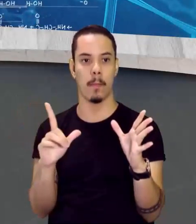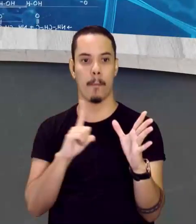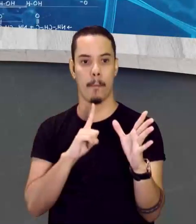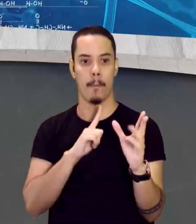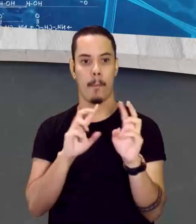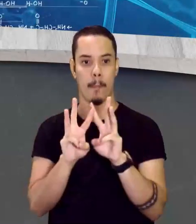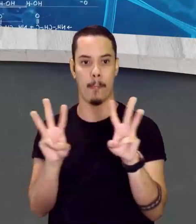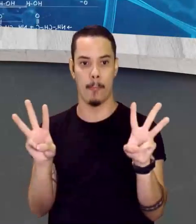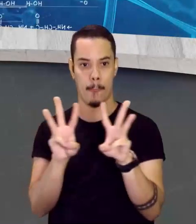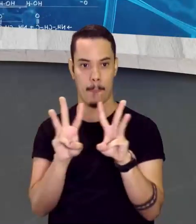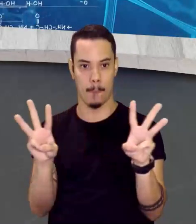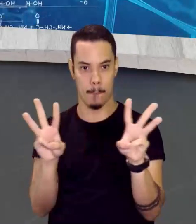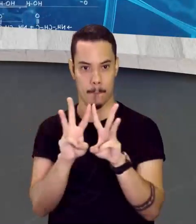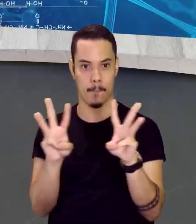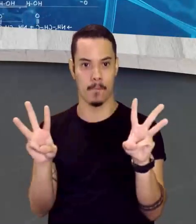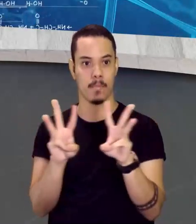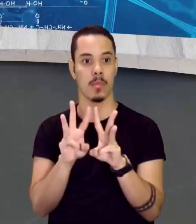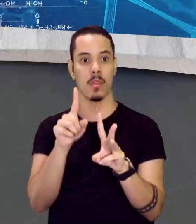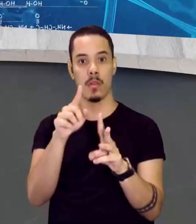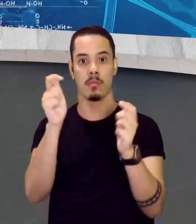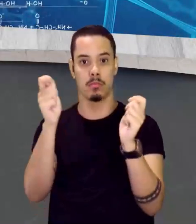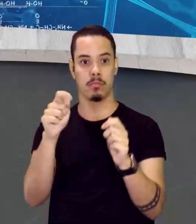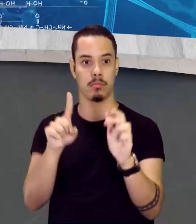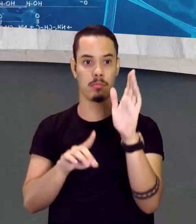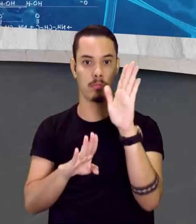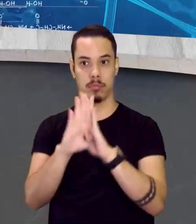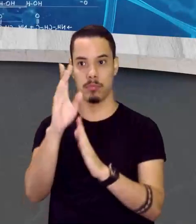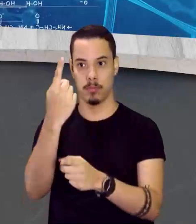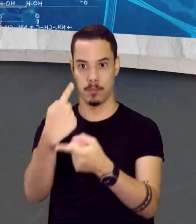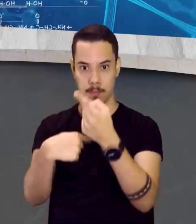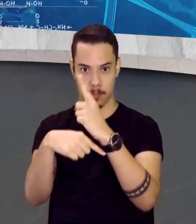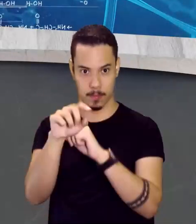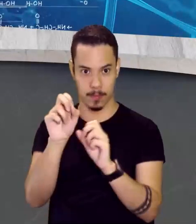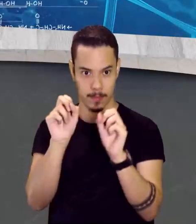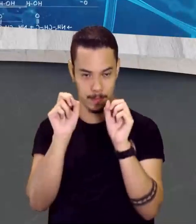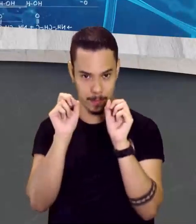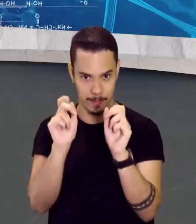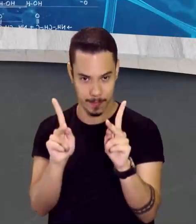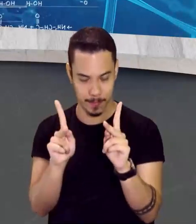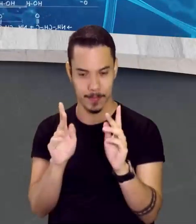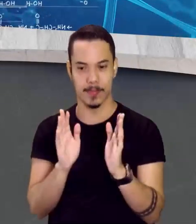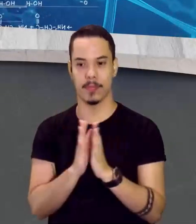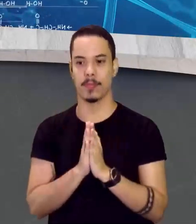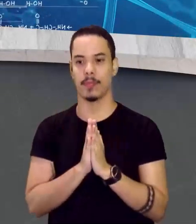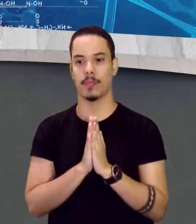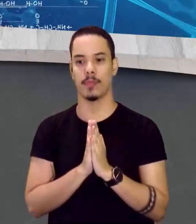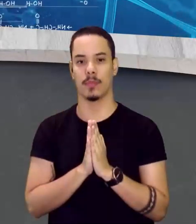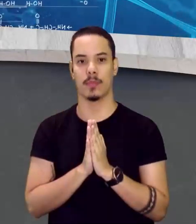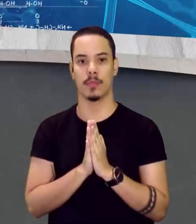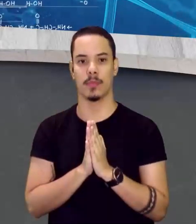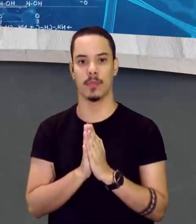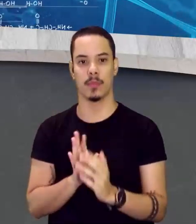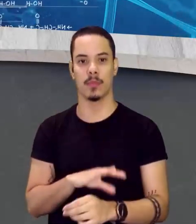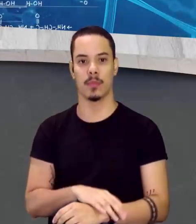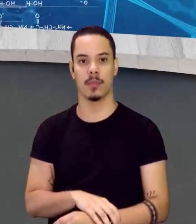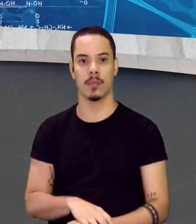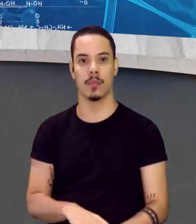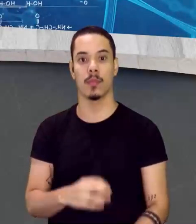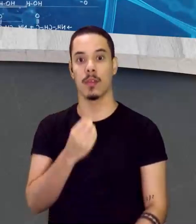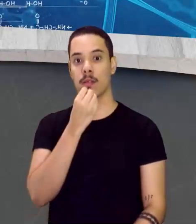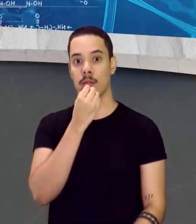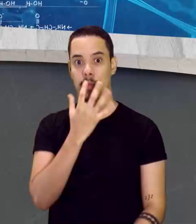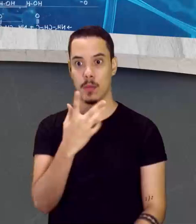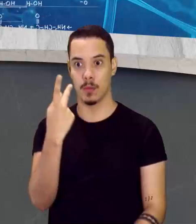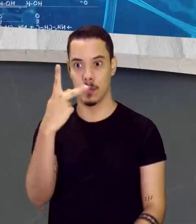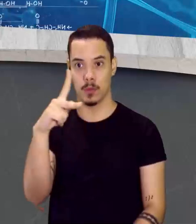endereço. E você pode ter sucesso bastante. Valeu? Então, olha só. Muito bacana a